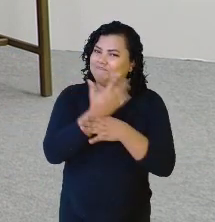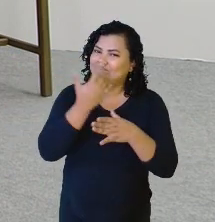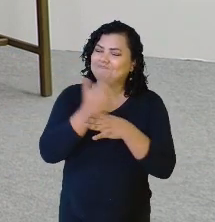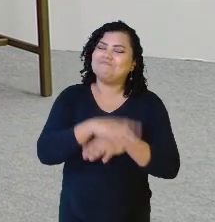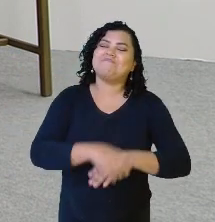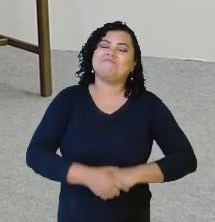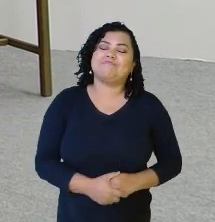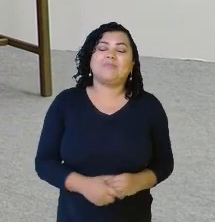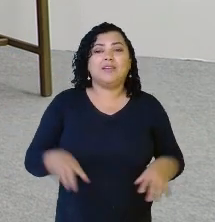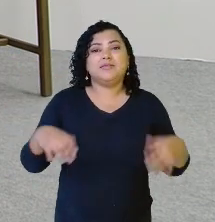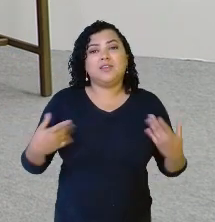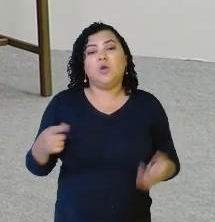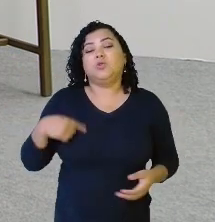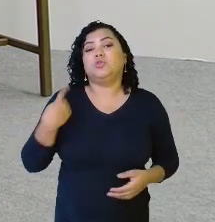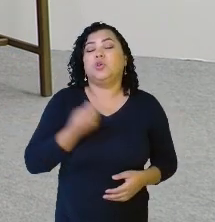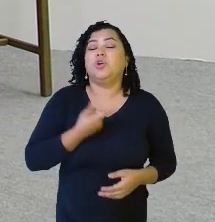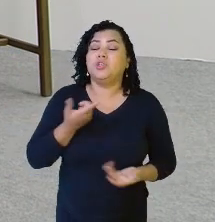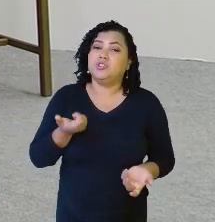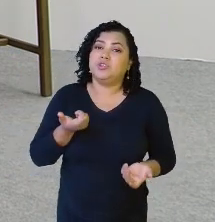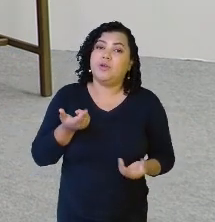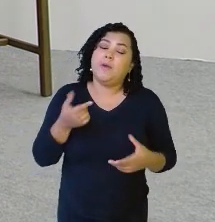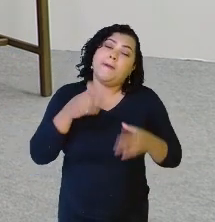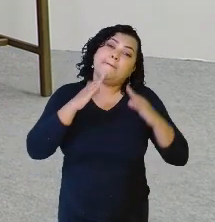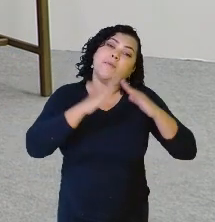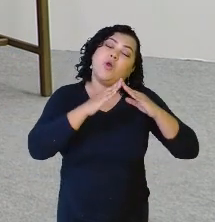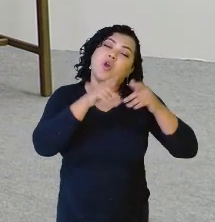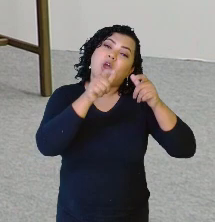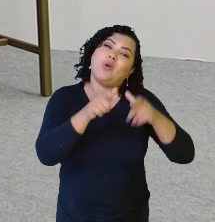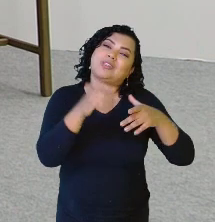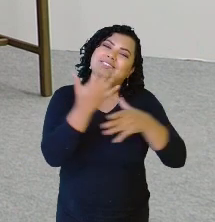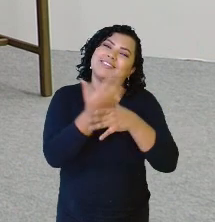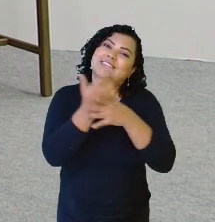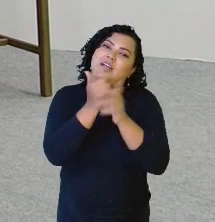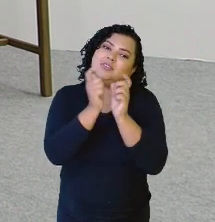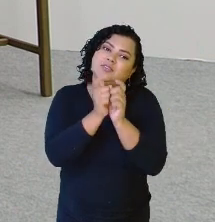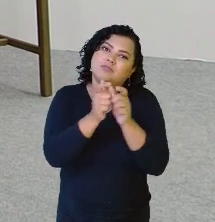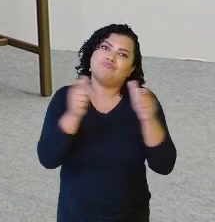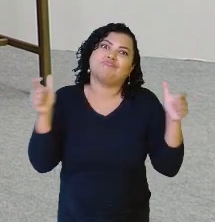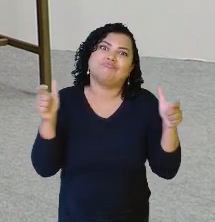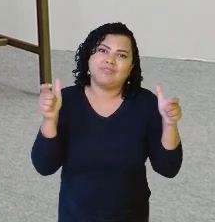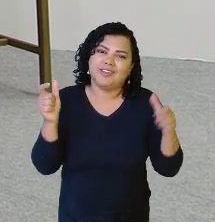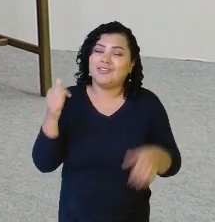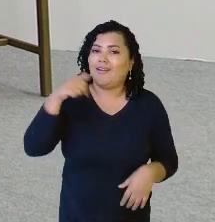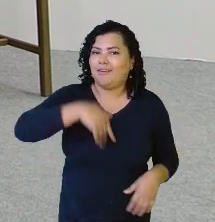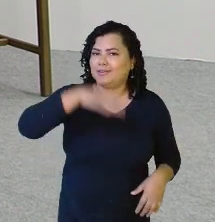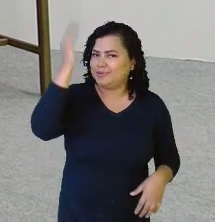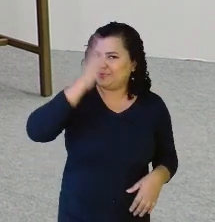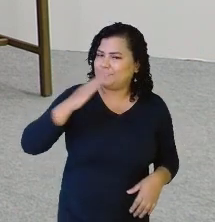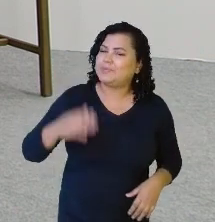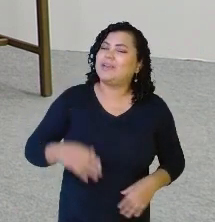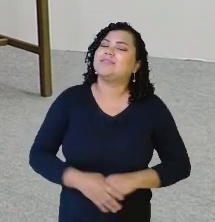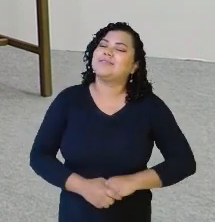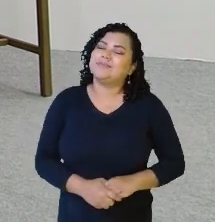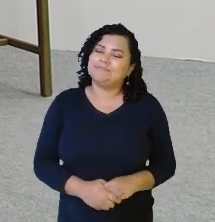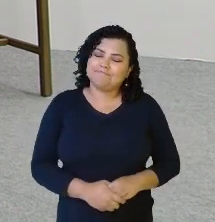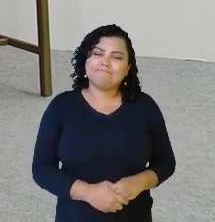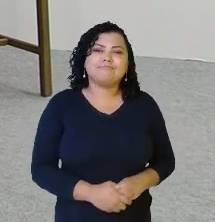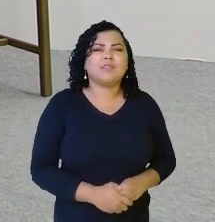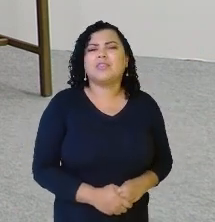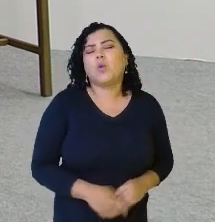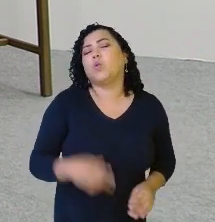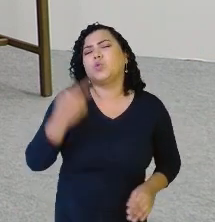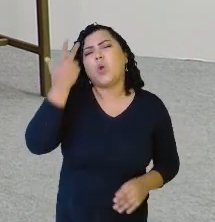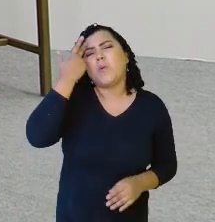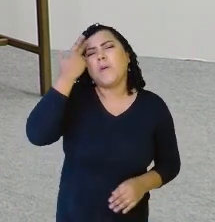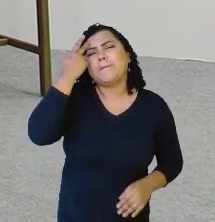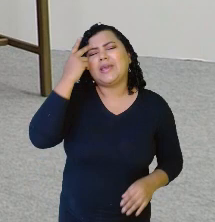gente vive em uma cidade, uma das maiores cidades do Brasil, a coisa mais comum de acontecer é isso, é o ruído do carro, é o